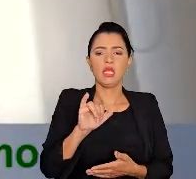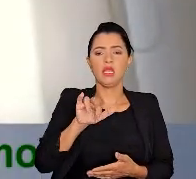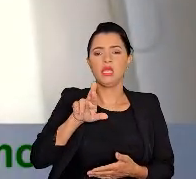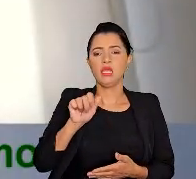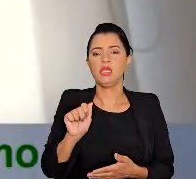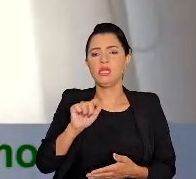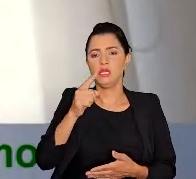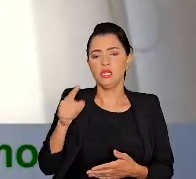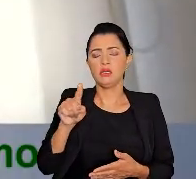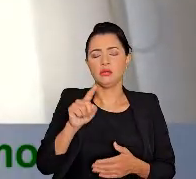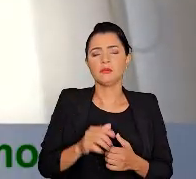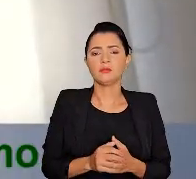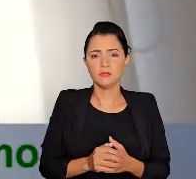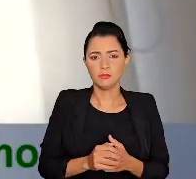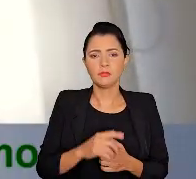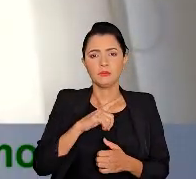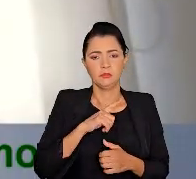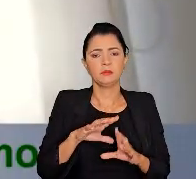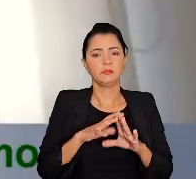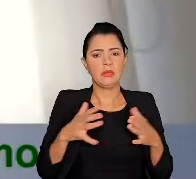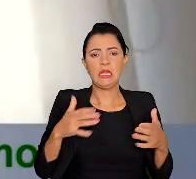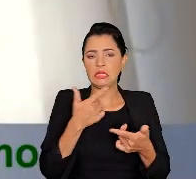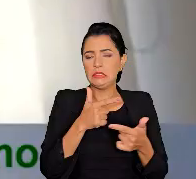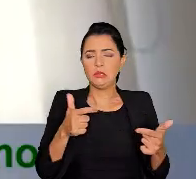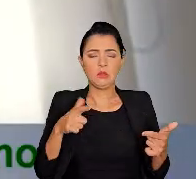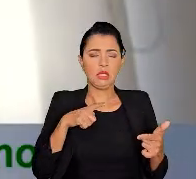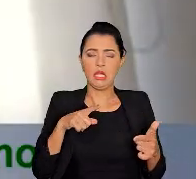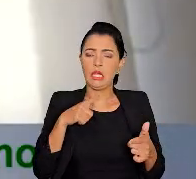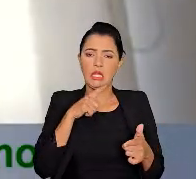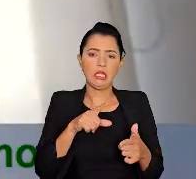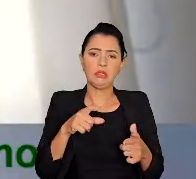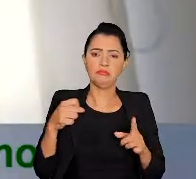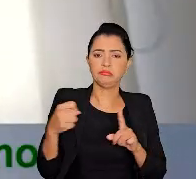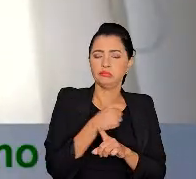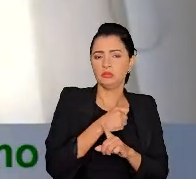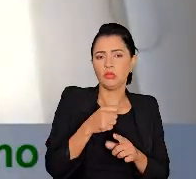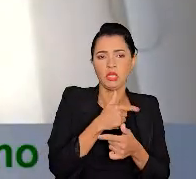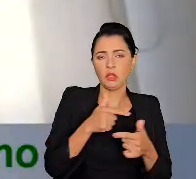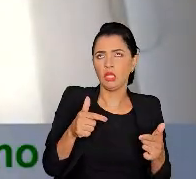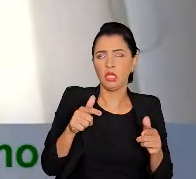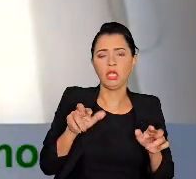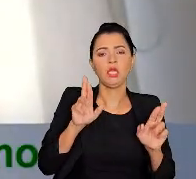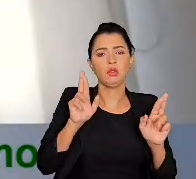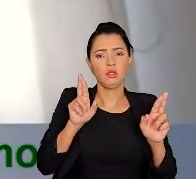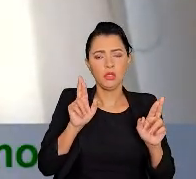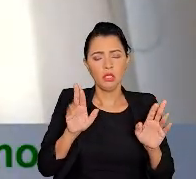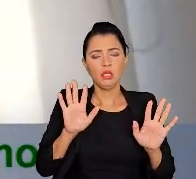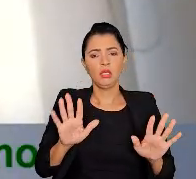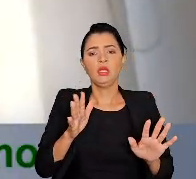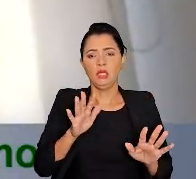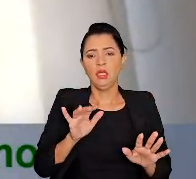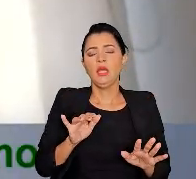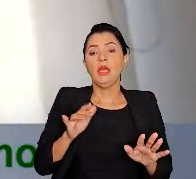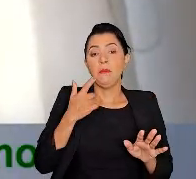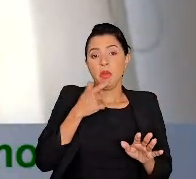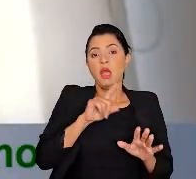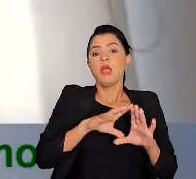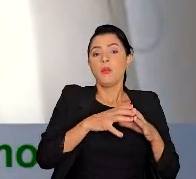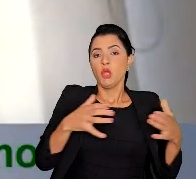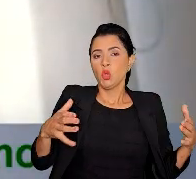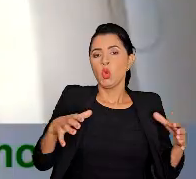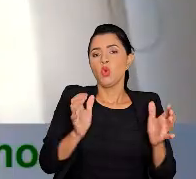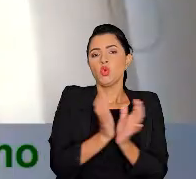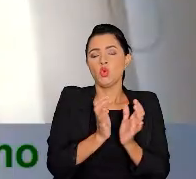Há um crescimento, se não temos ataques físicos, felizmente, há um crescimento de grupos neonazistas no